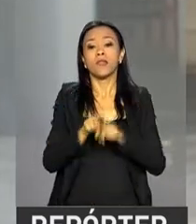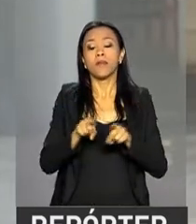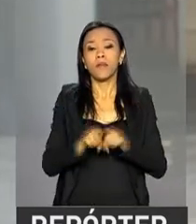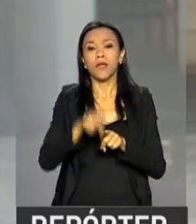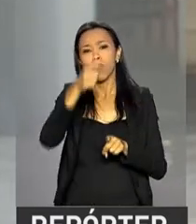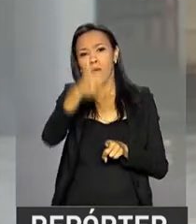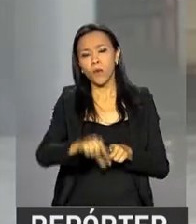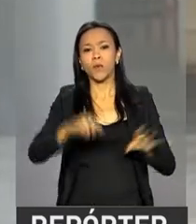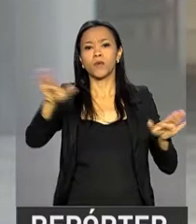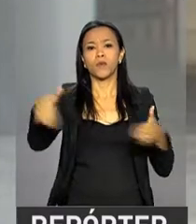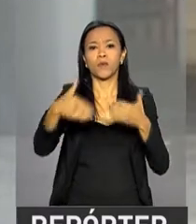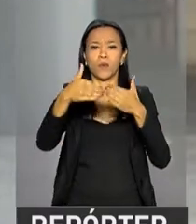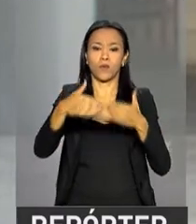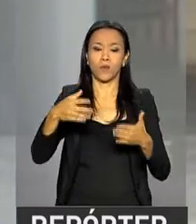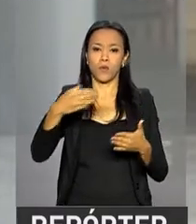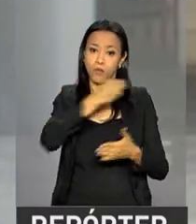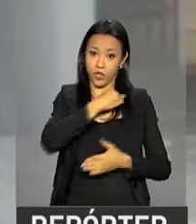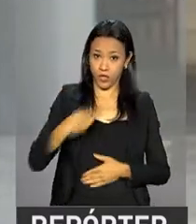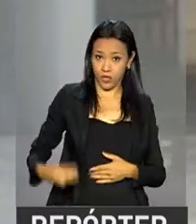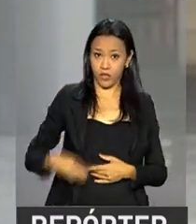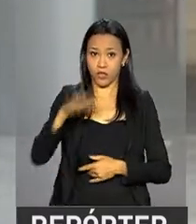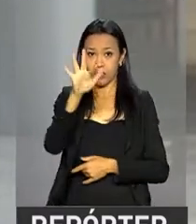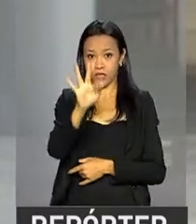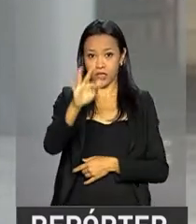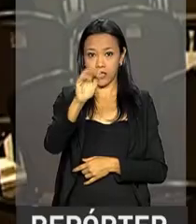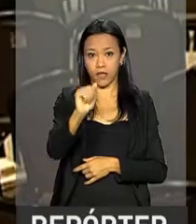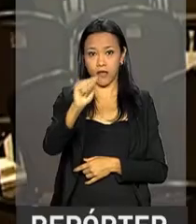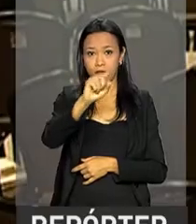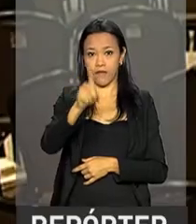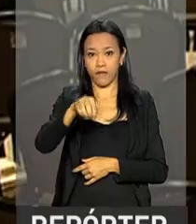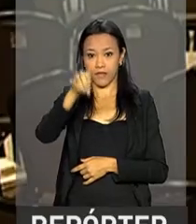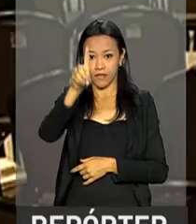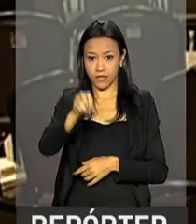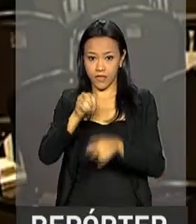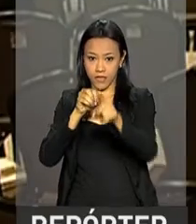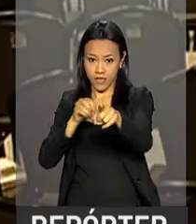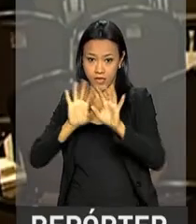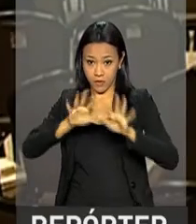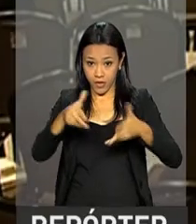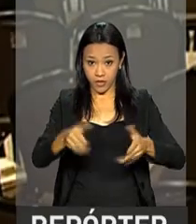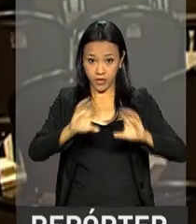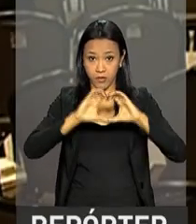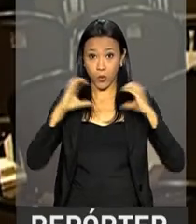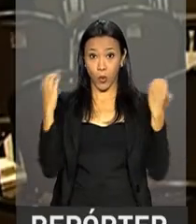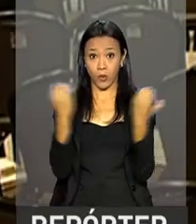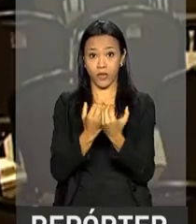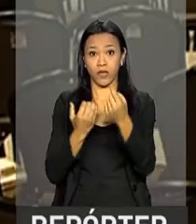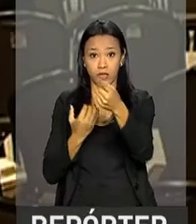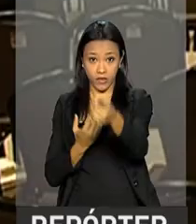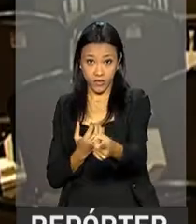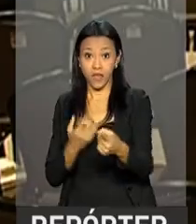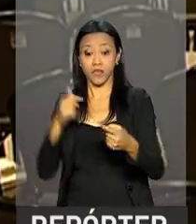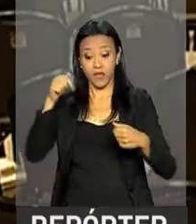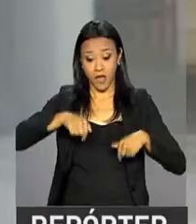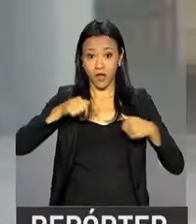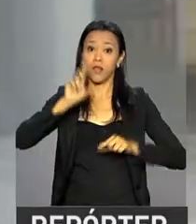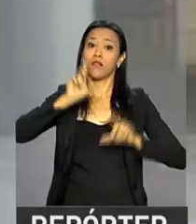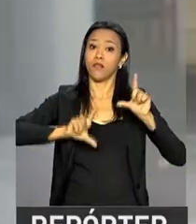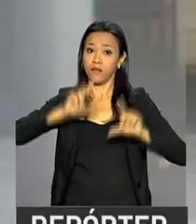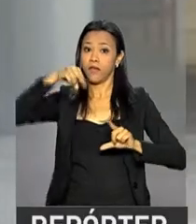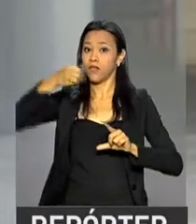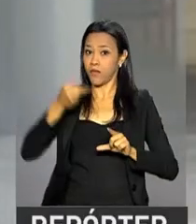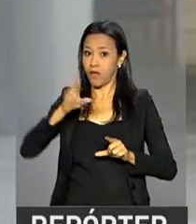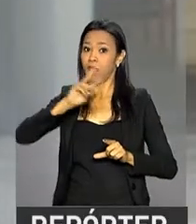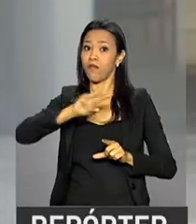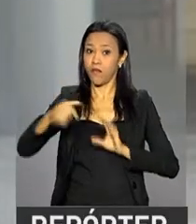participa daqui a pouco do congresso aço brasil ea tv nbr vai transmitir esse evento ao